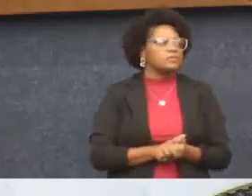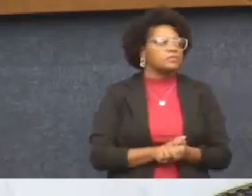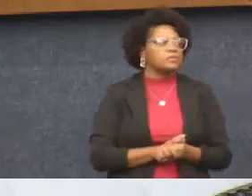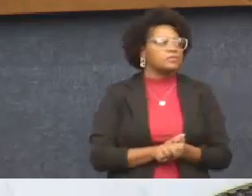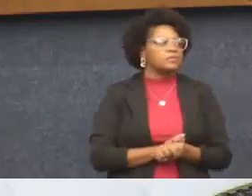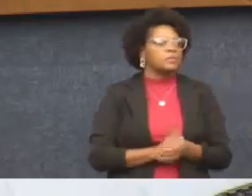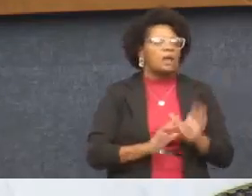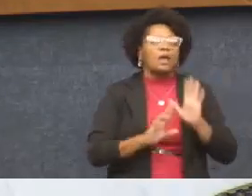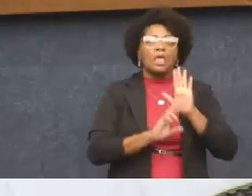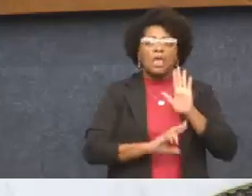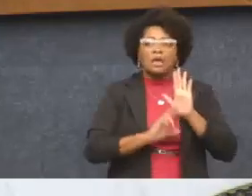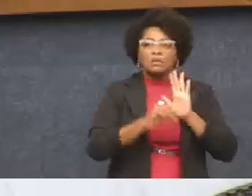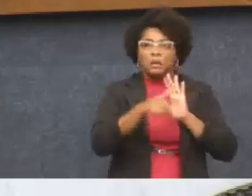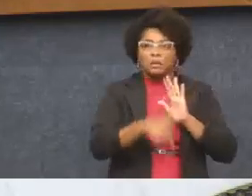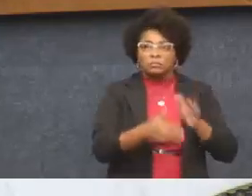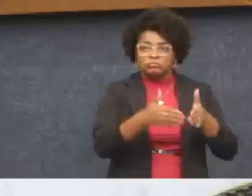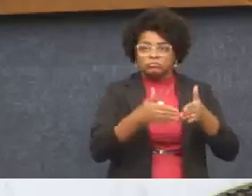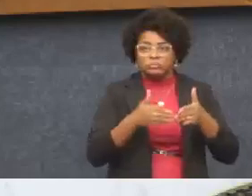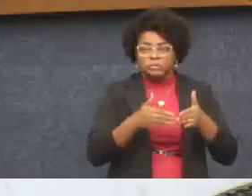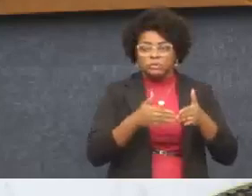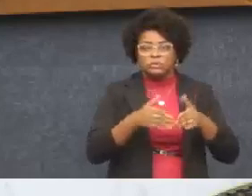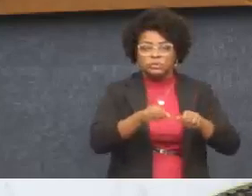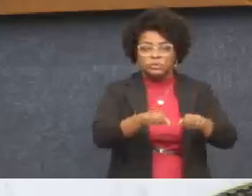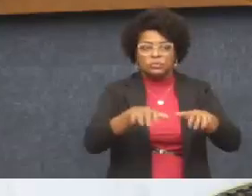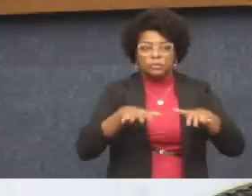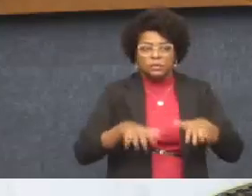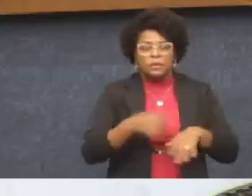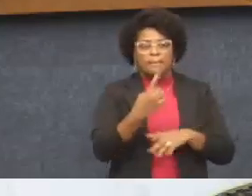Requerimento decidido pelo plenário. Requerimento